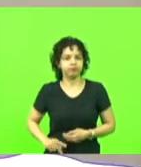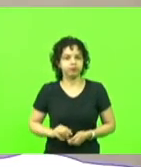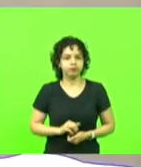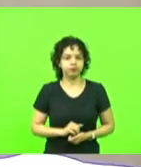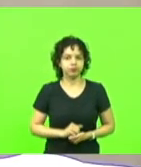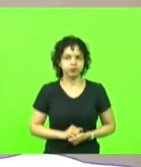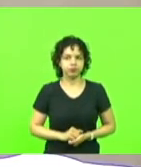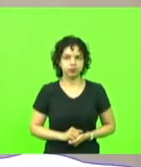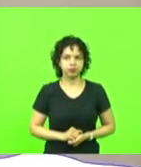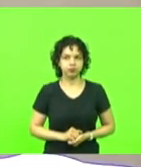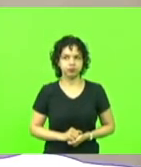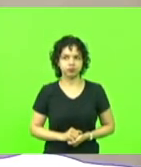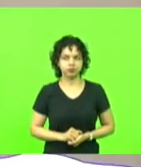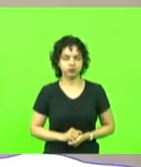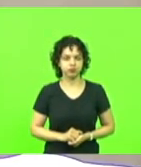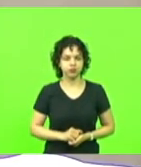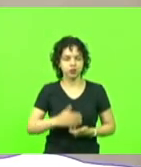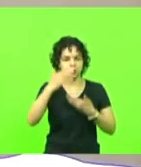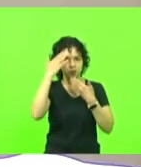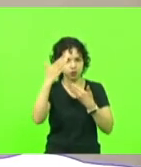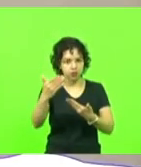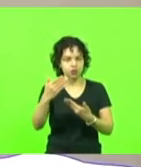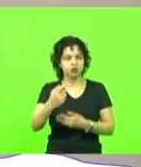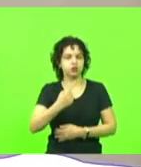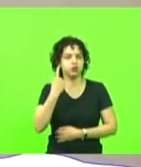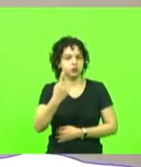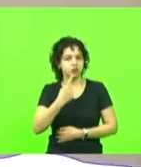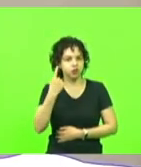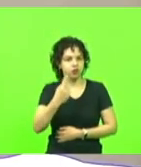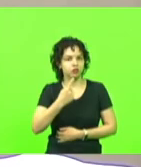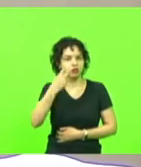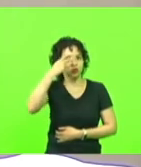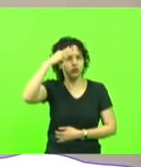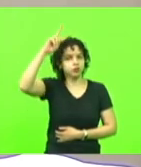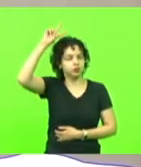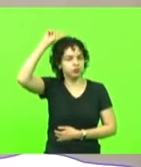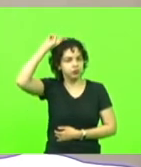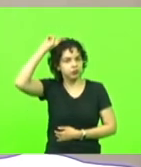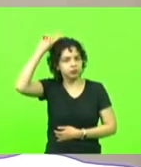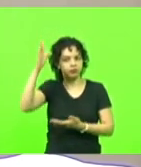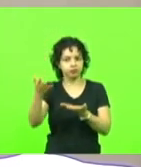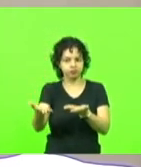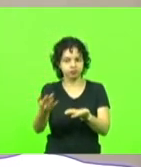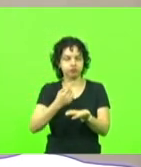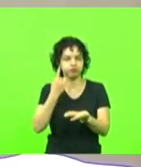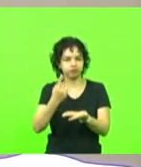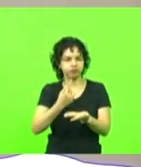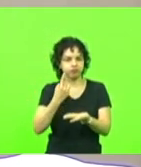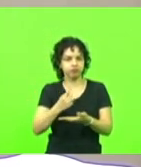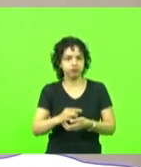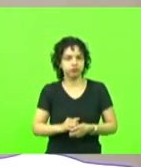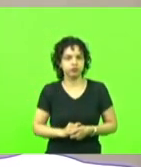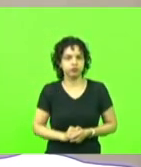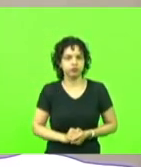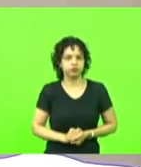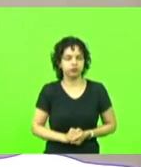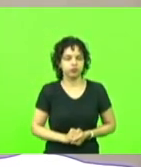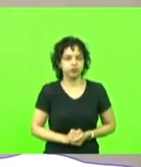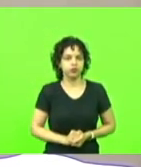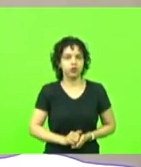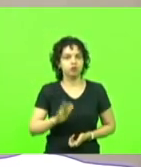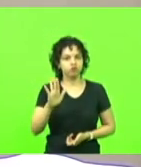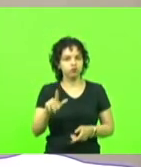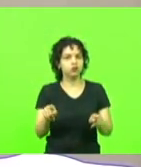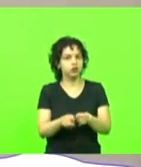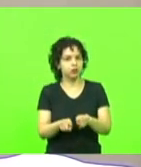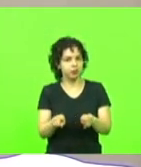Só pela ordem. Obrigado, deputado Vicente Carvalho Preso. Pois não, deputado... Só pela ordem, presidente. Pois não. Também aqui